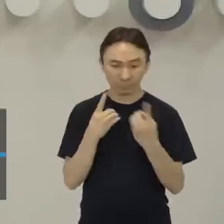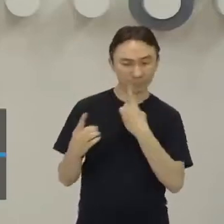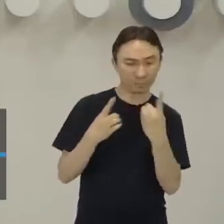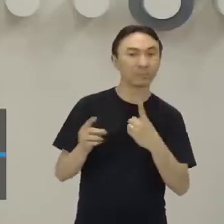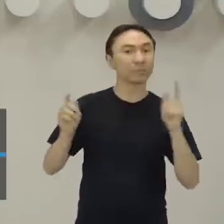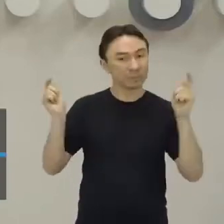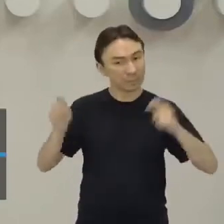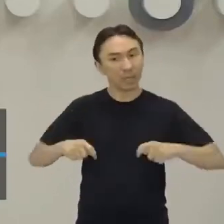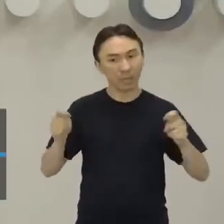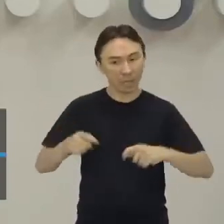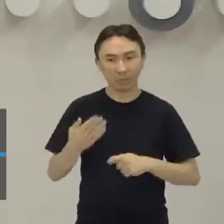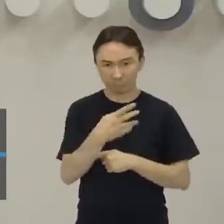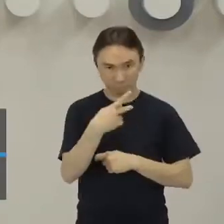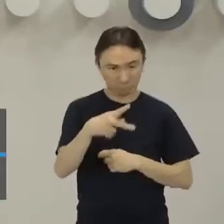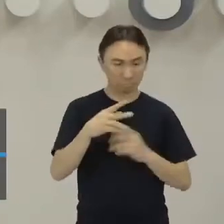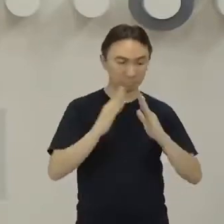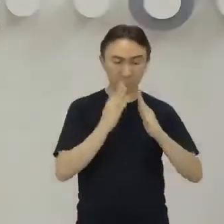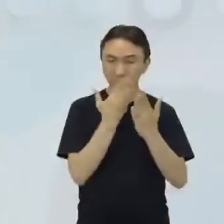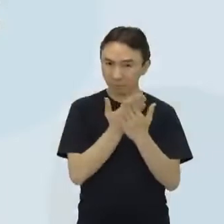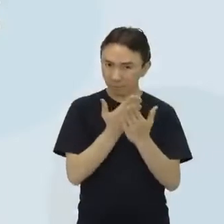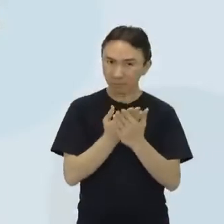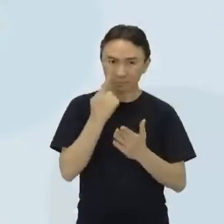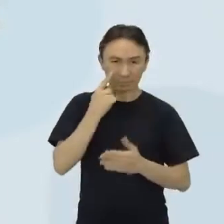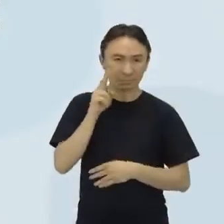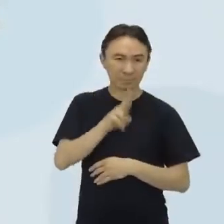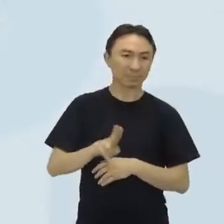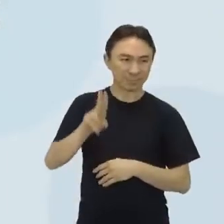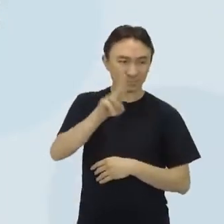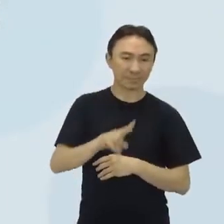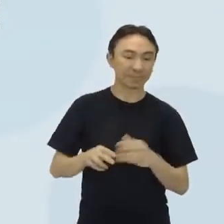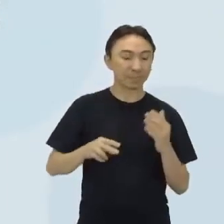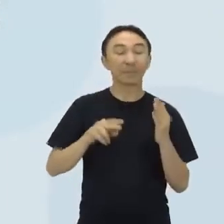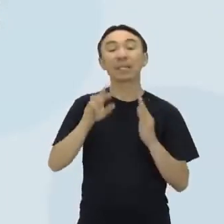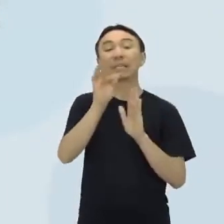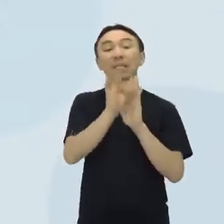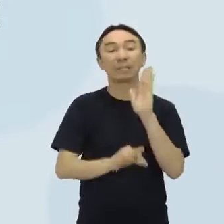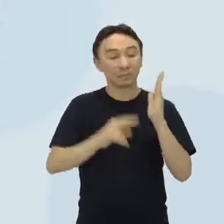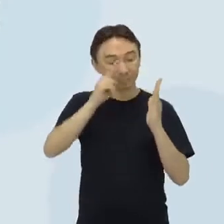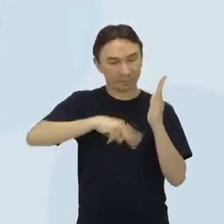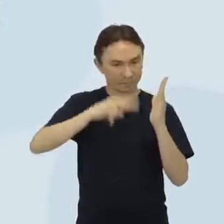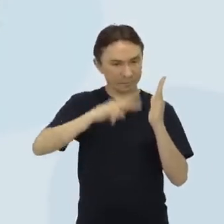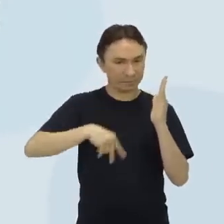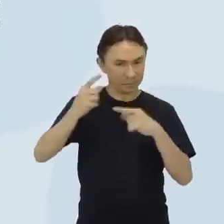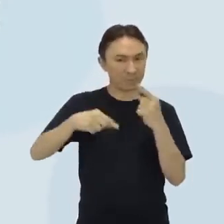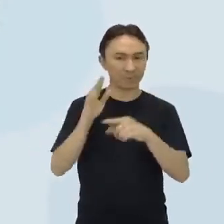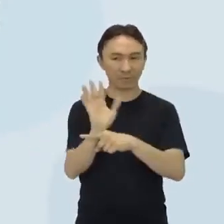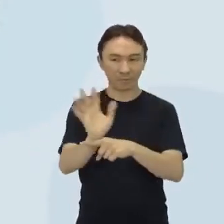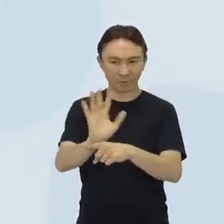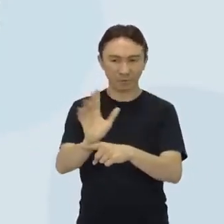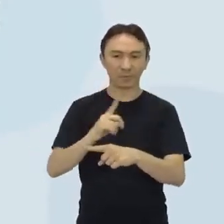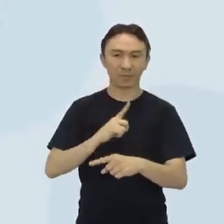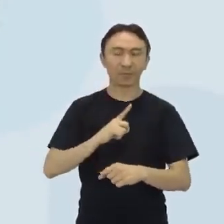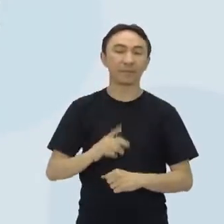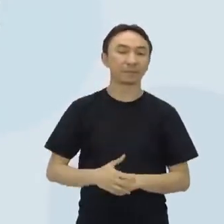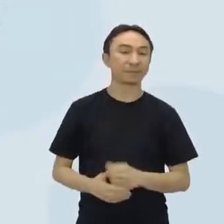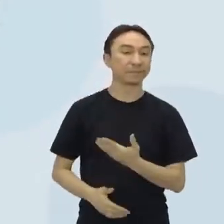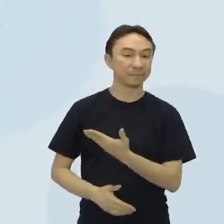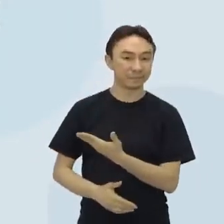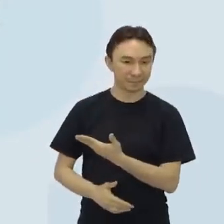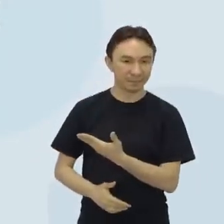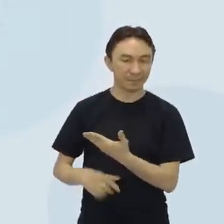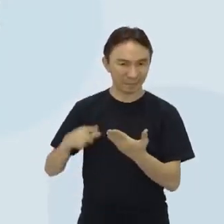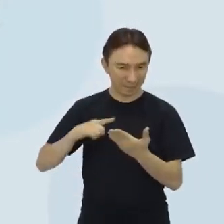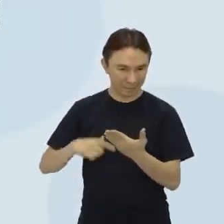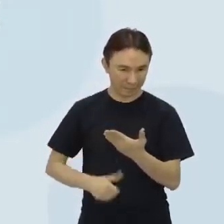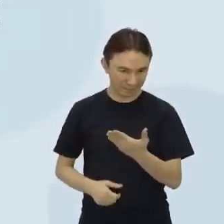utilizá-lo à vontade. Então, vou fazer a leitura do texto e na sequência tem um vídeo. Vamos lá. Então, tem a parte da manchete, que